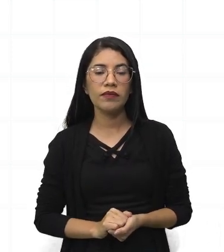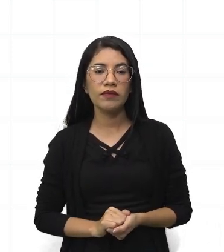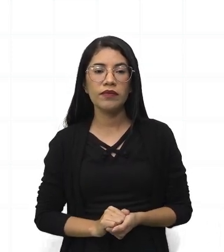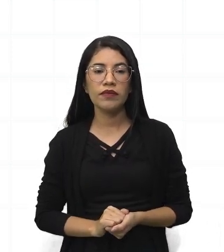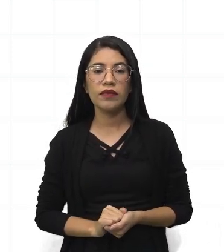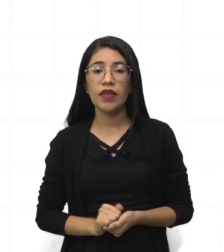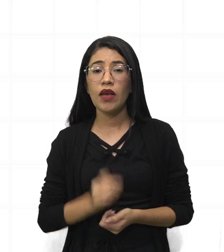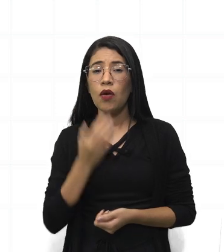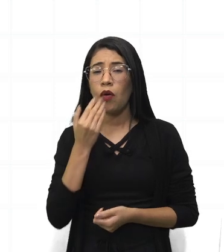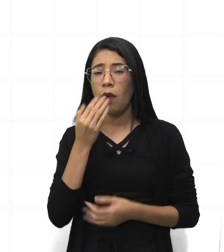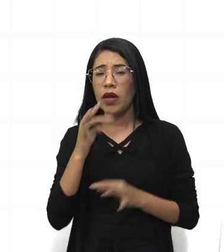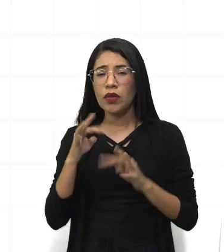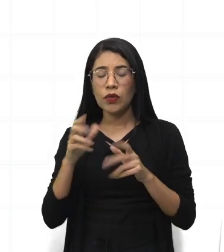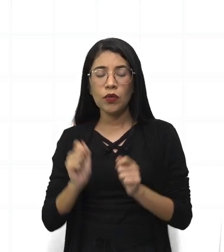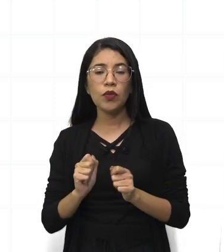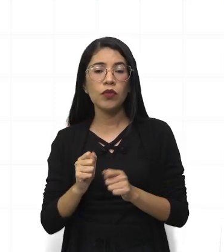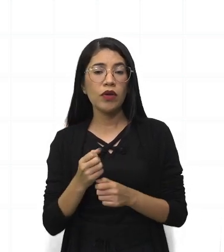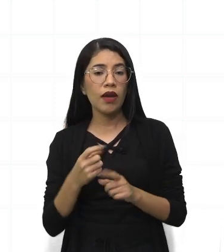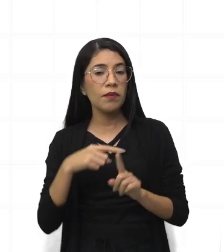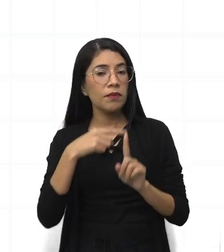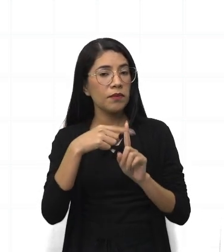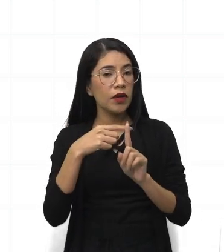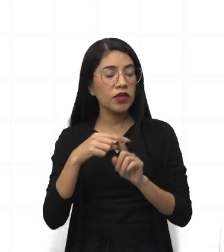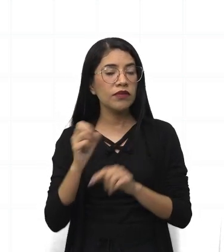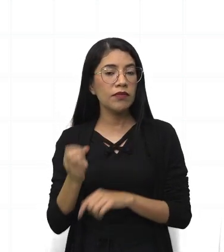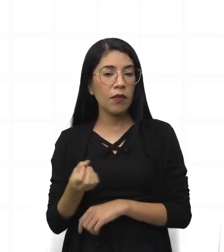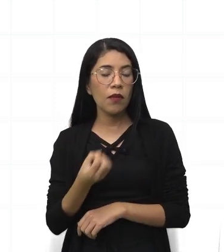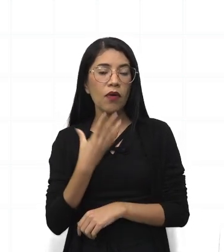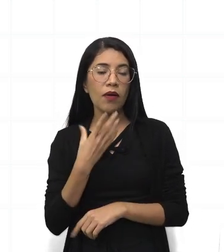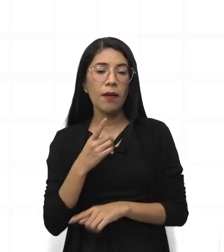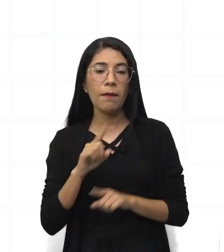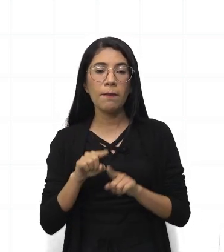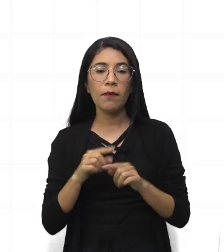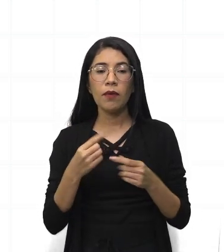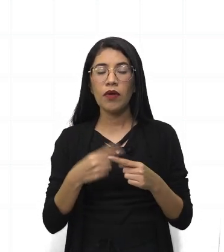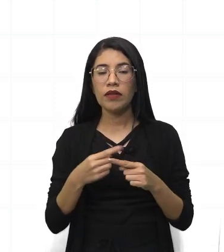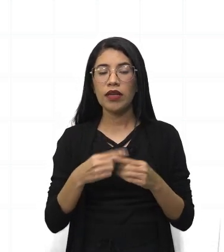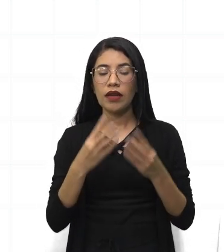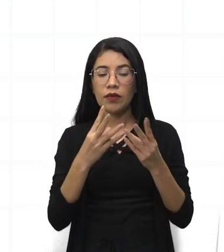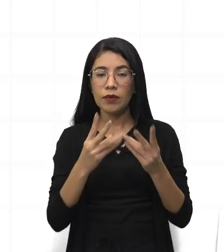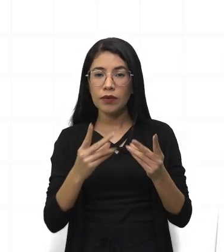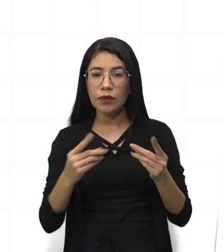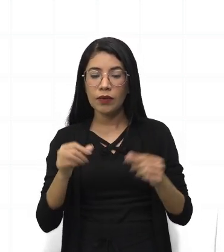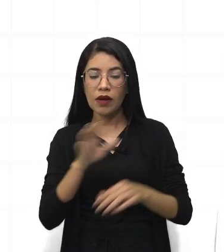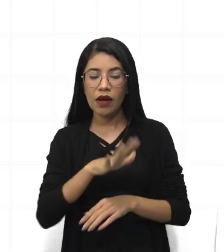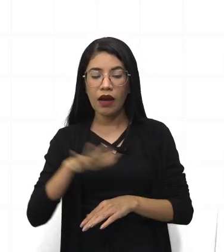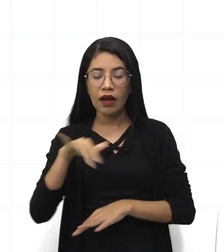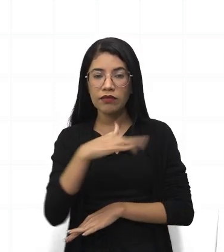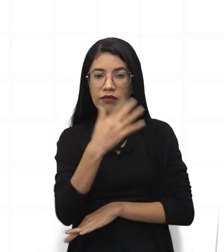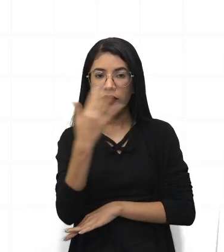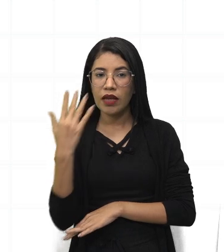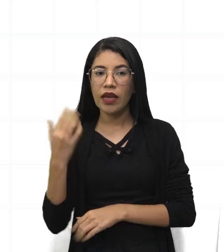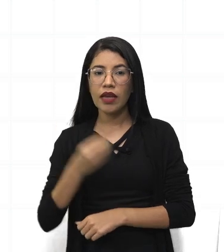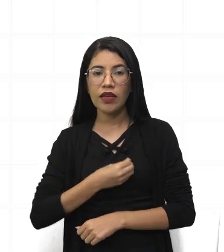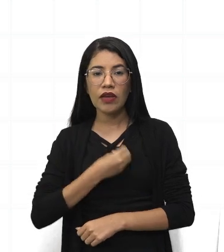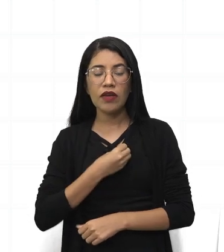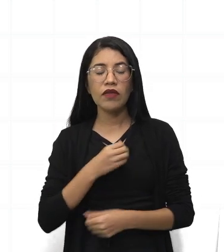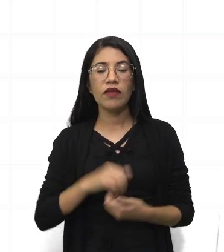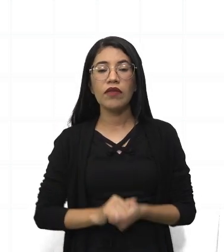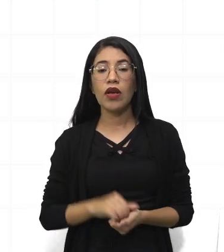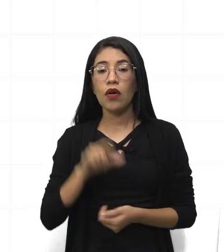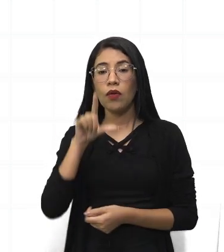Comer de tudo tem lá suas vantagens. Mesmo com a degradação de seu habitat natural, o